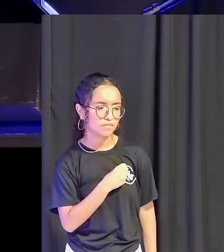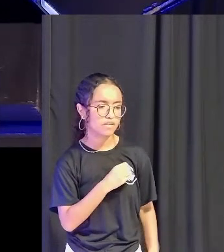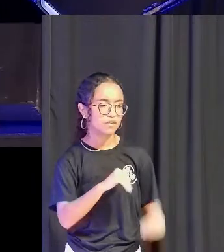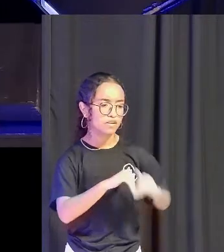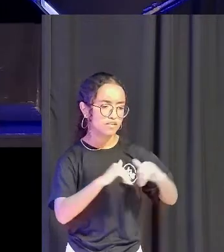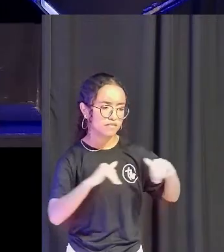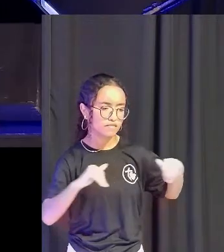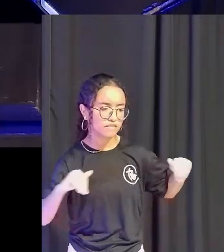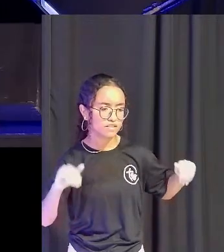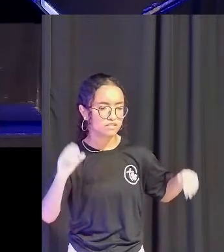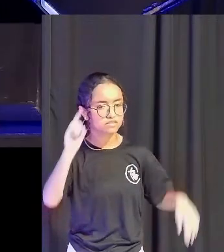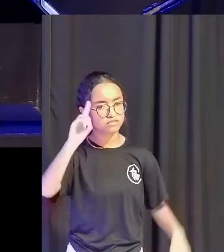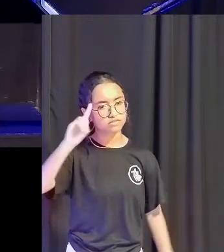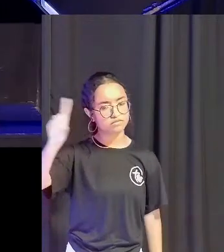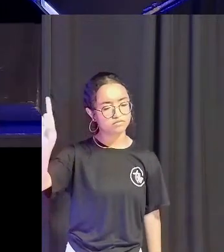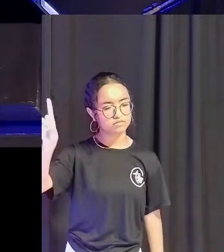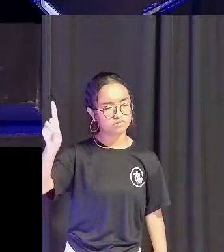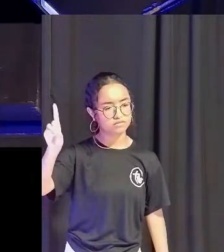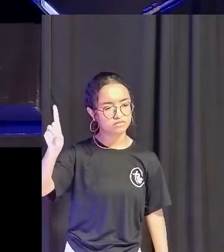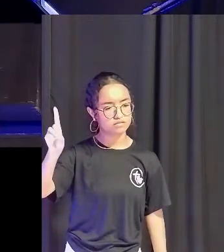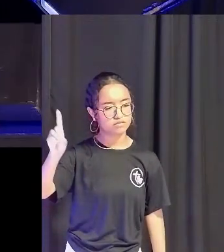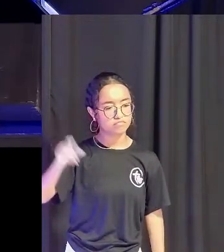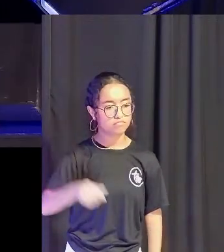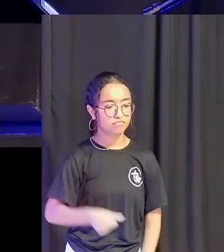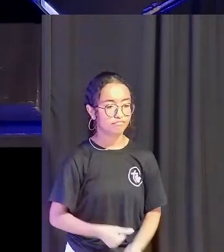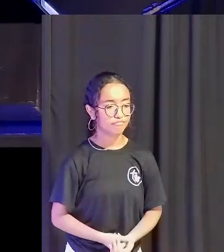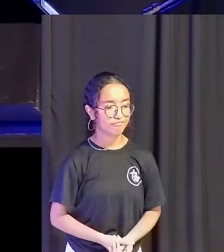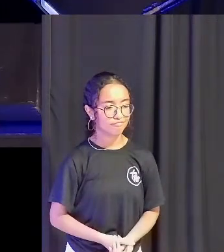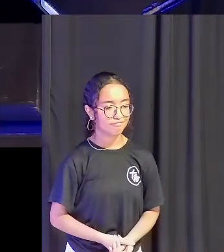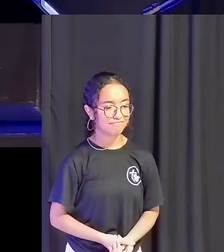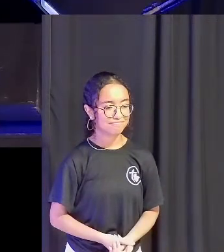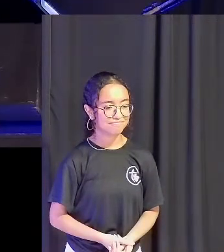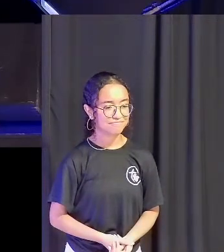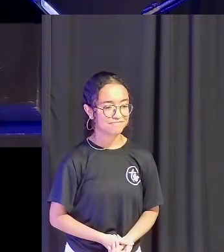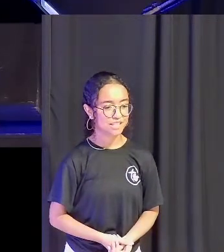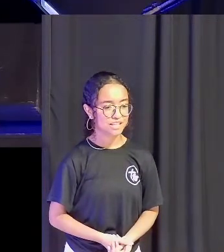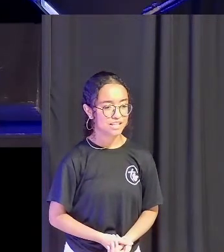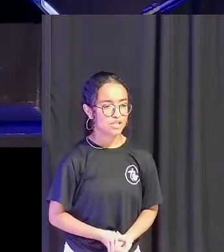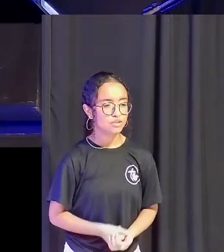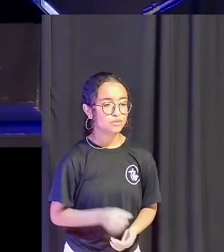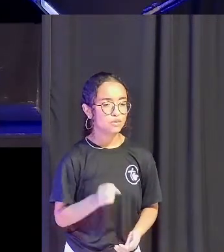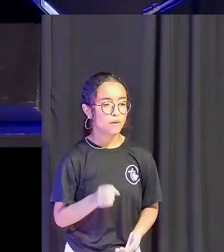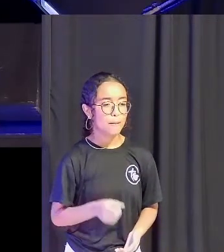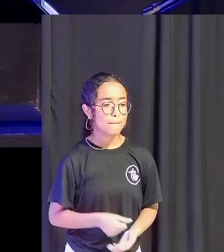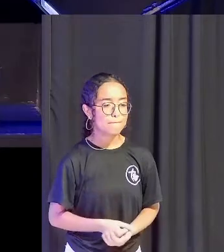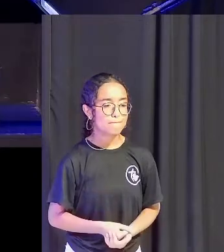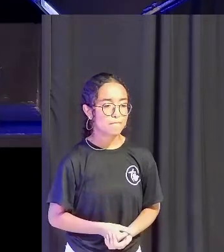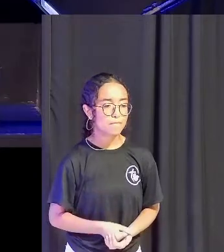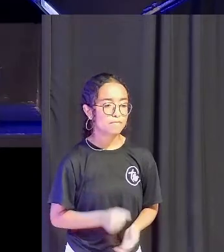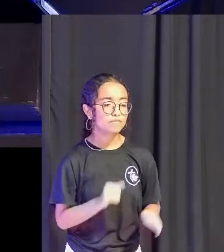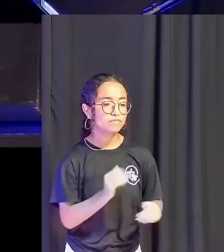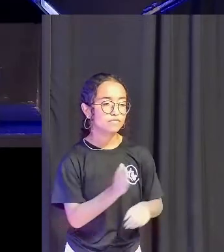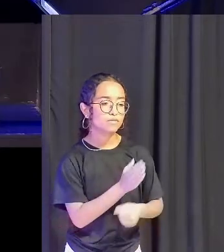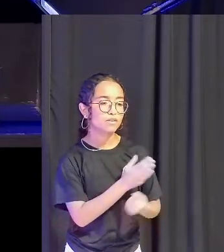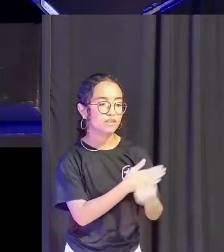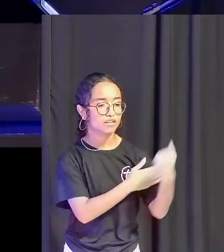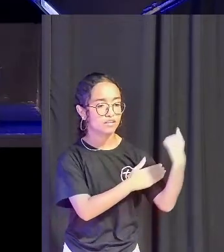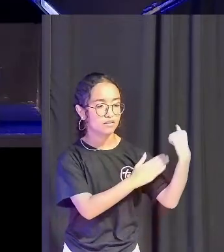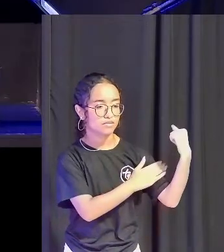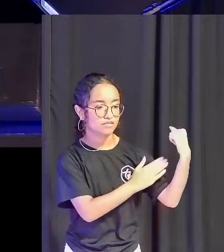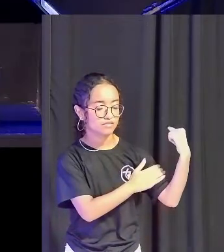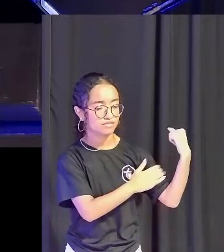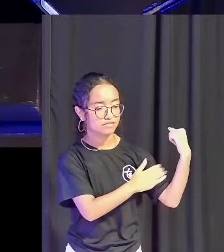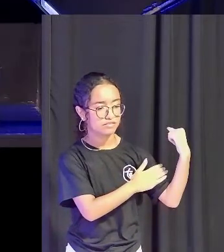afasta de Ti. Que por suas próprias contas não vão poder chegar a ter a salvação. Que somente por